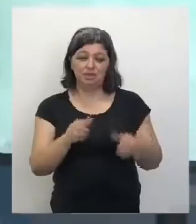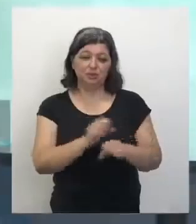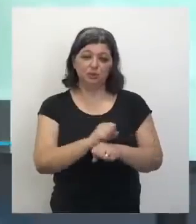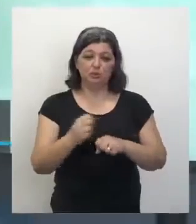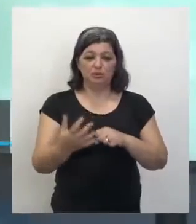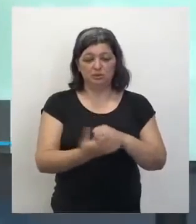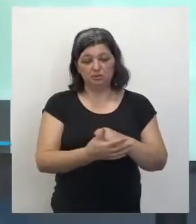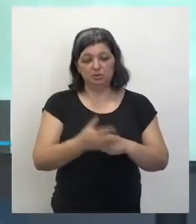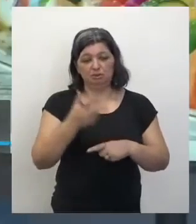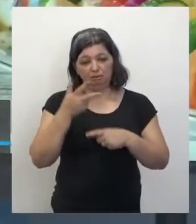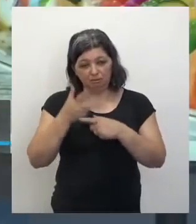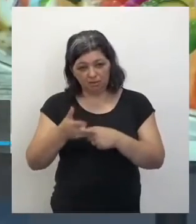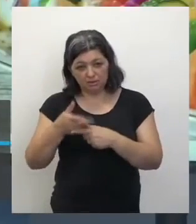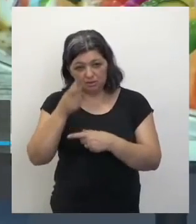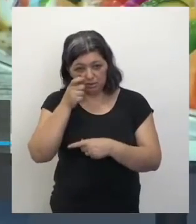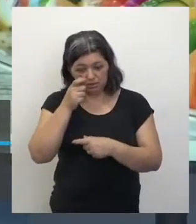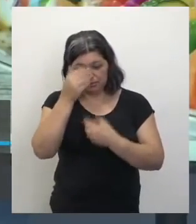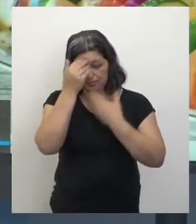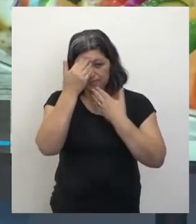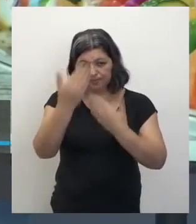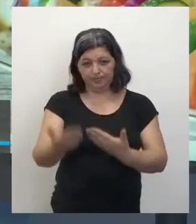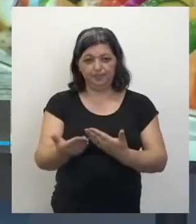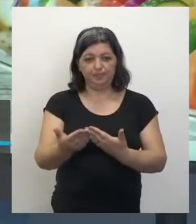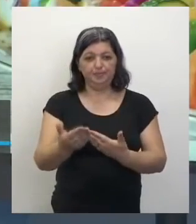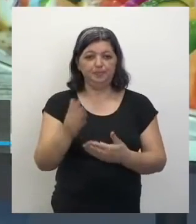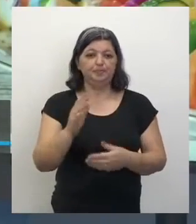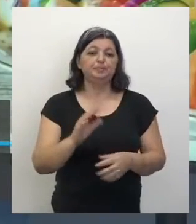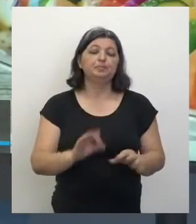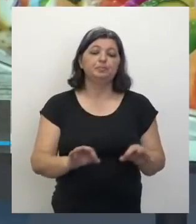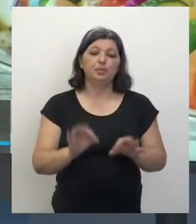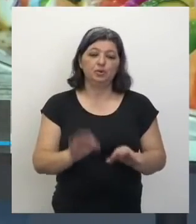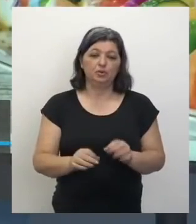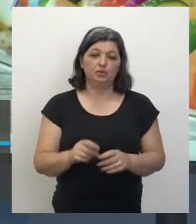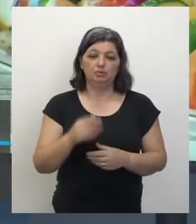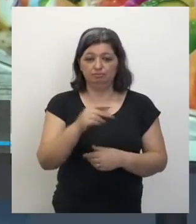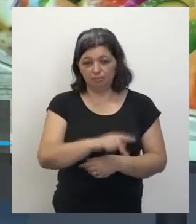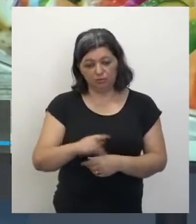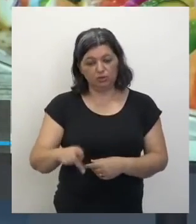vídeo. Obrigada, produção. Obrigada,